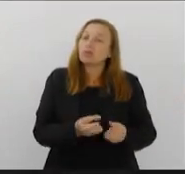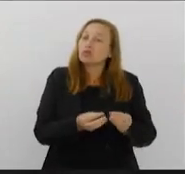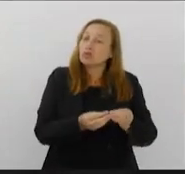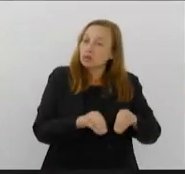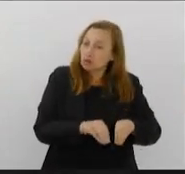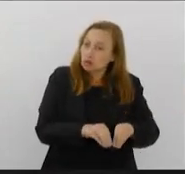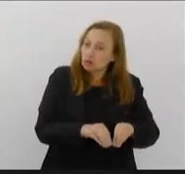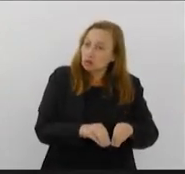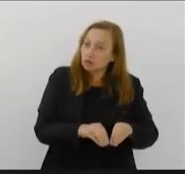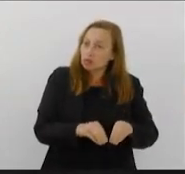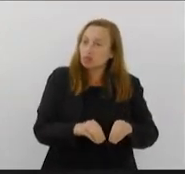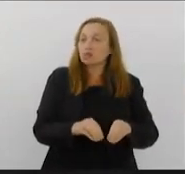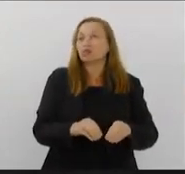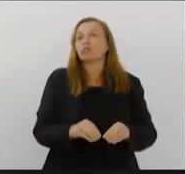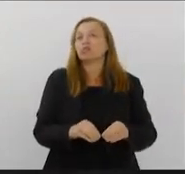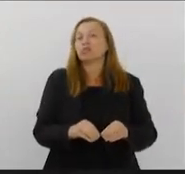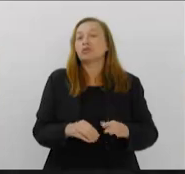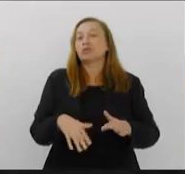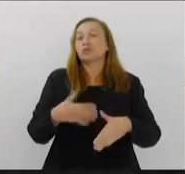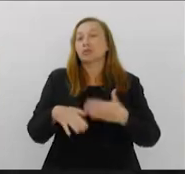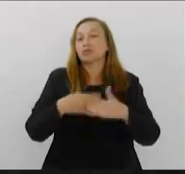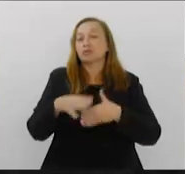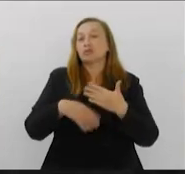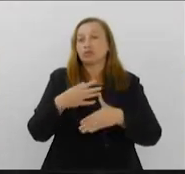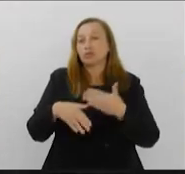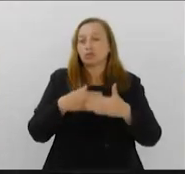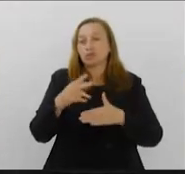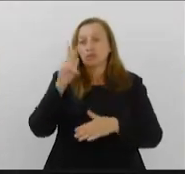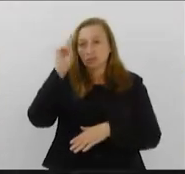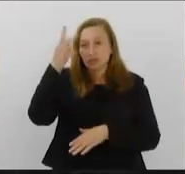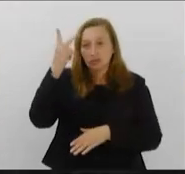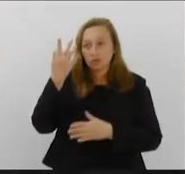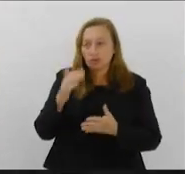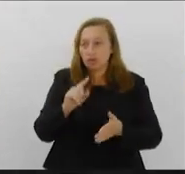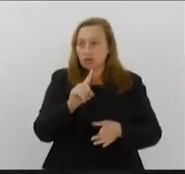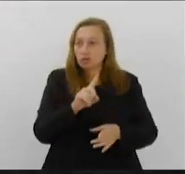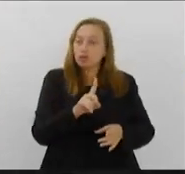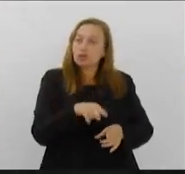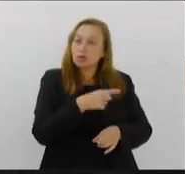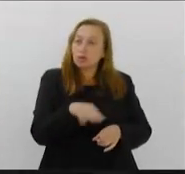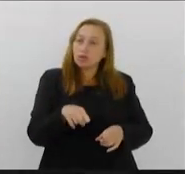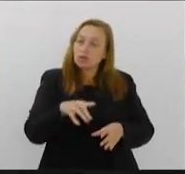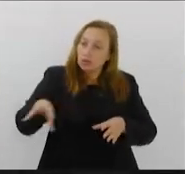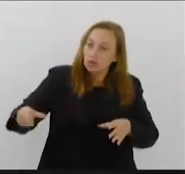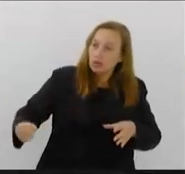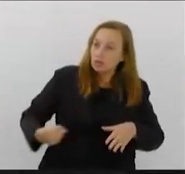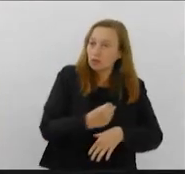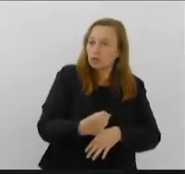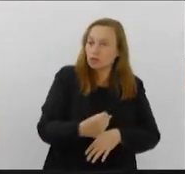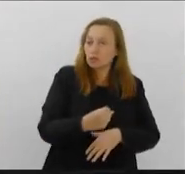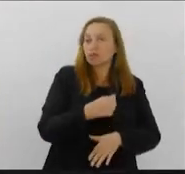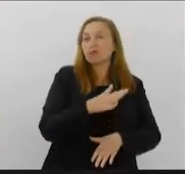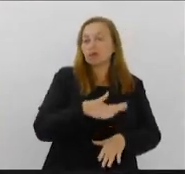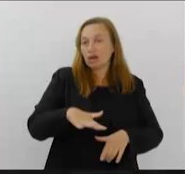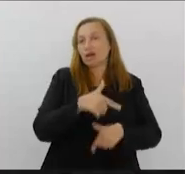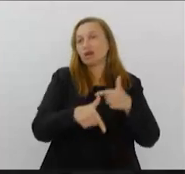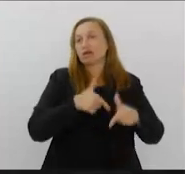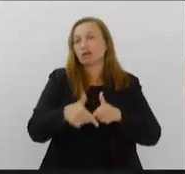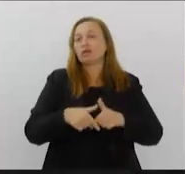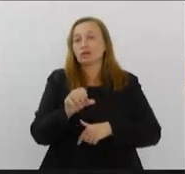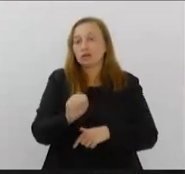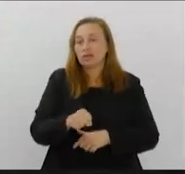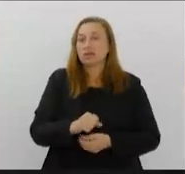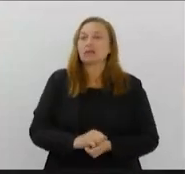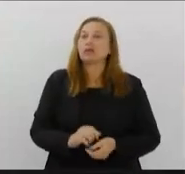processos históricos de marginalização e exclusão, seja incluída, de fato, no mercado de trabalho que, sim, se